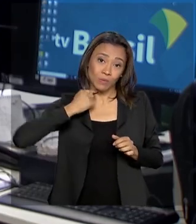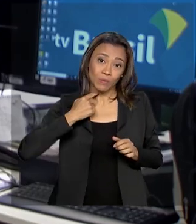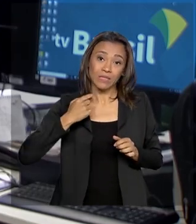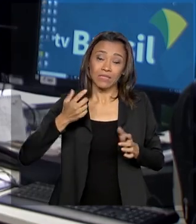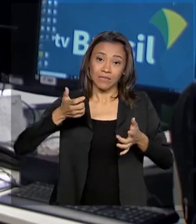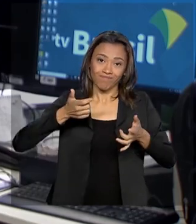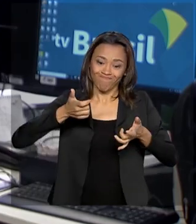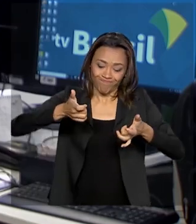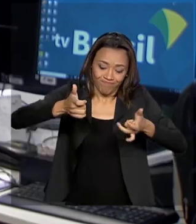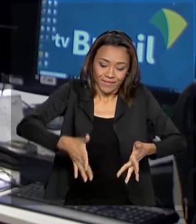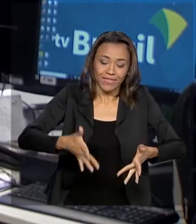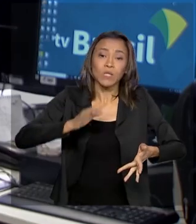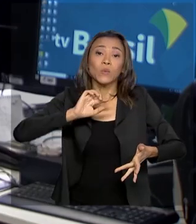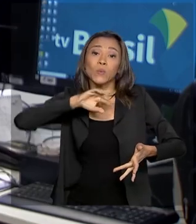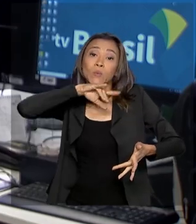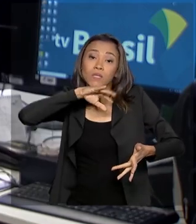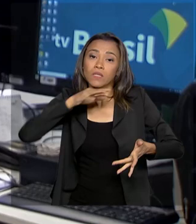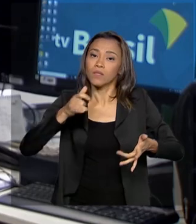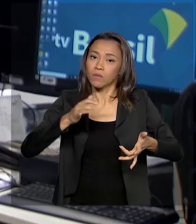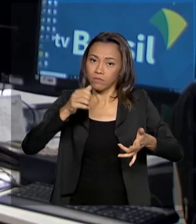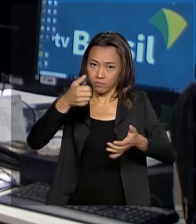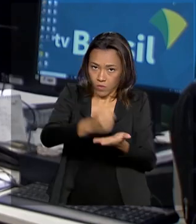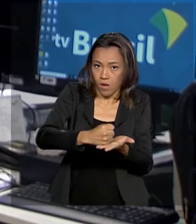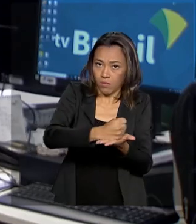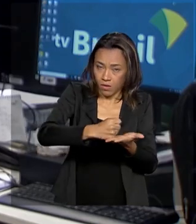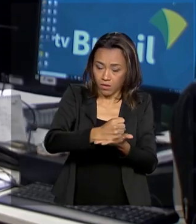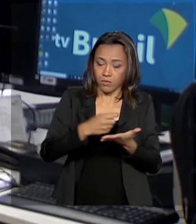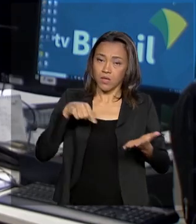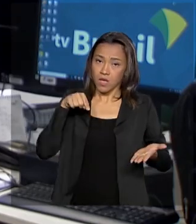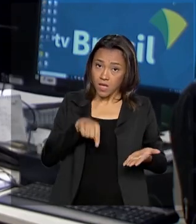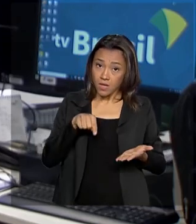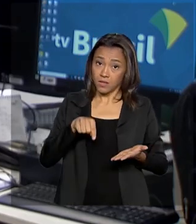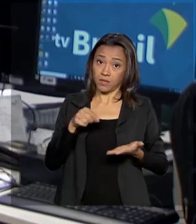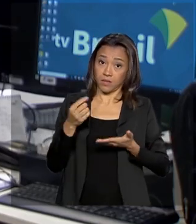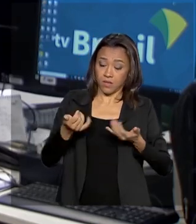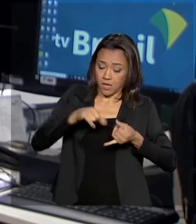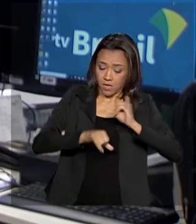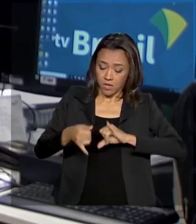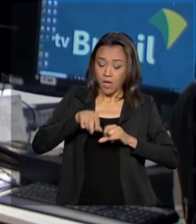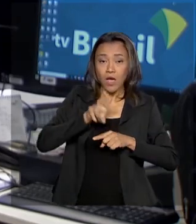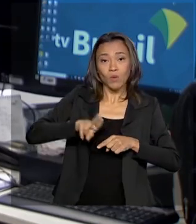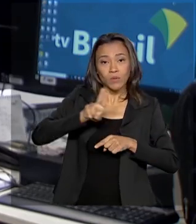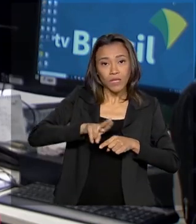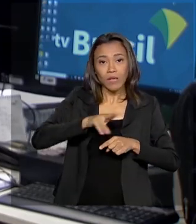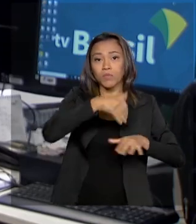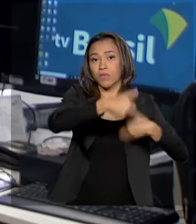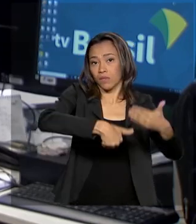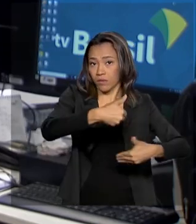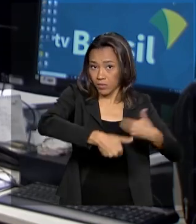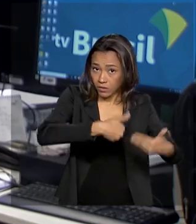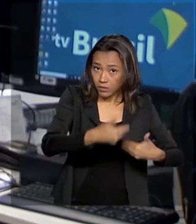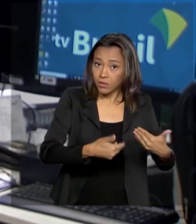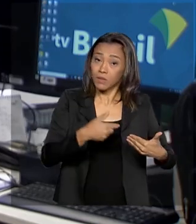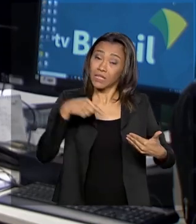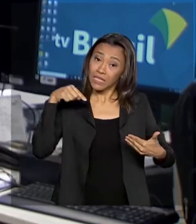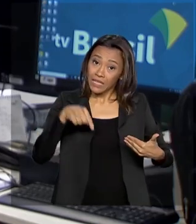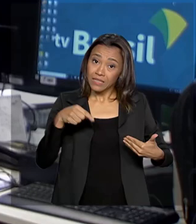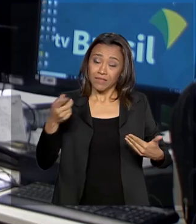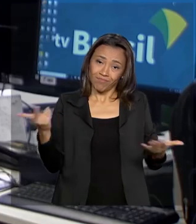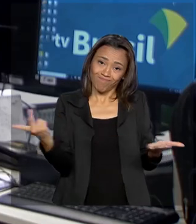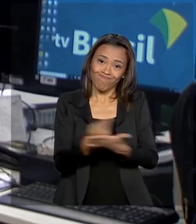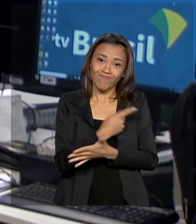renite dino é um remédio muito usado para o tratamento de um será gástrica e por isso essa possível contaminação